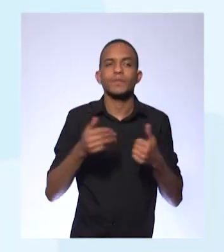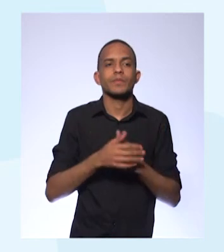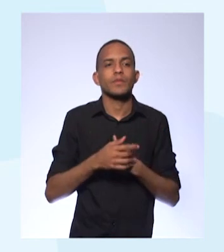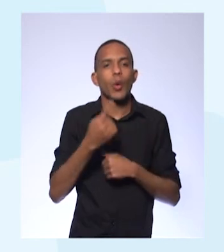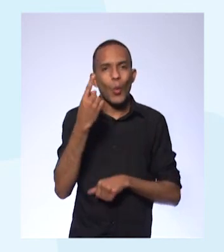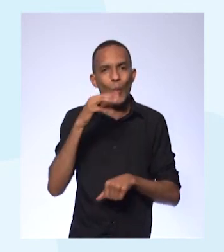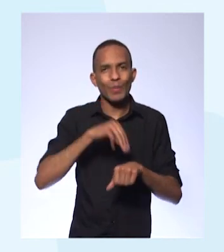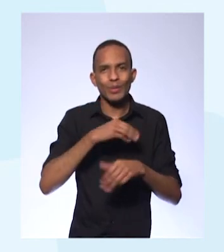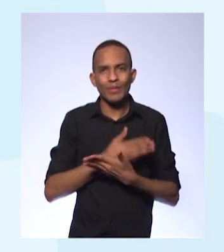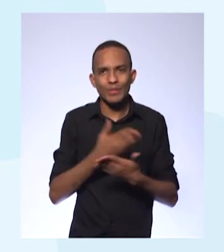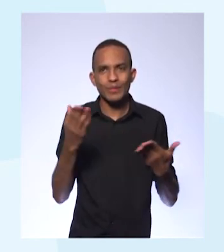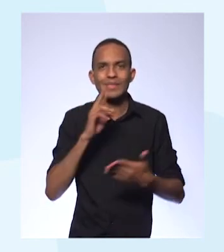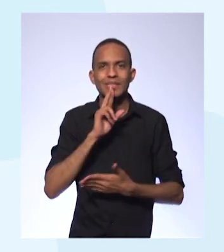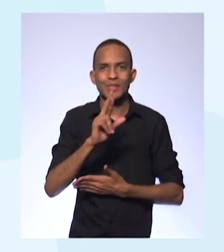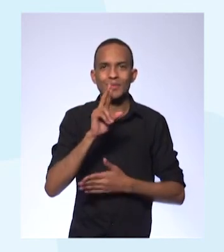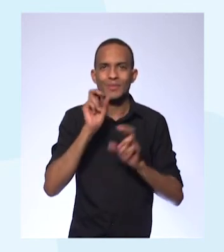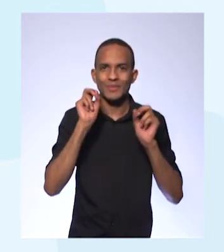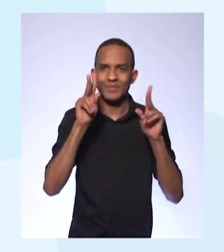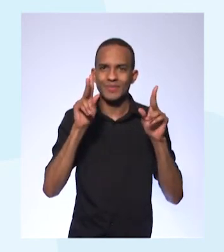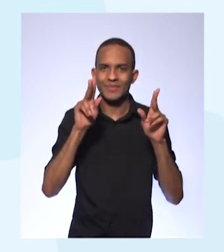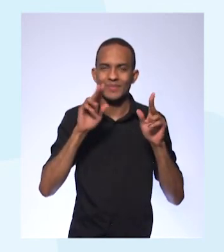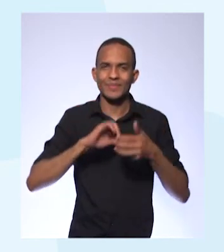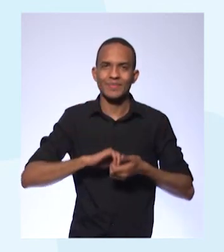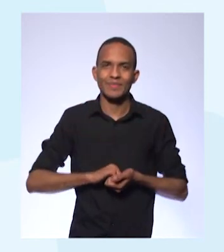dar um minuto para que vocês respondam.